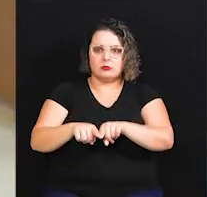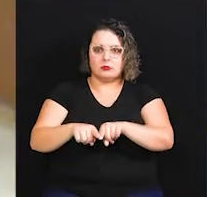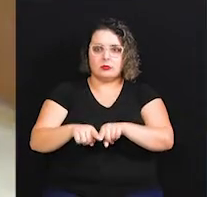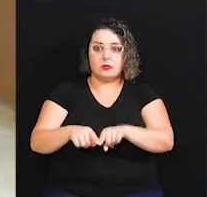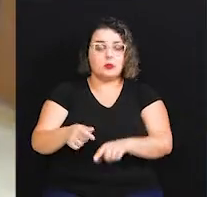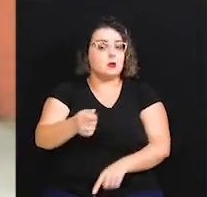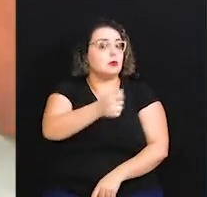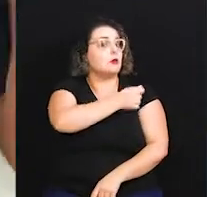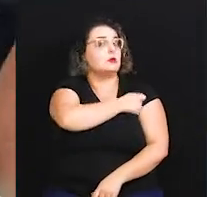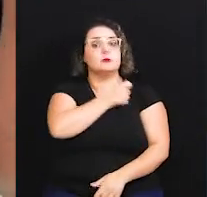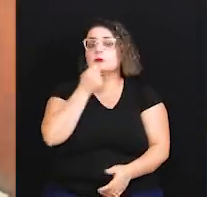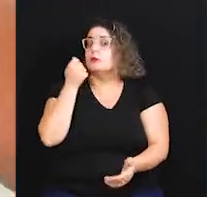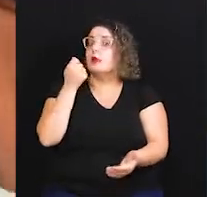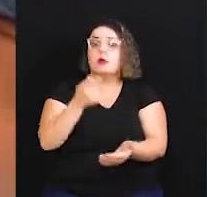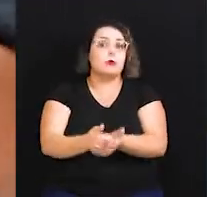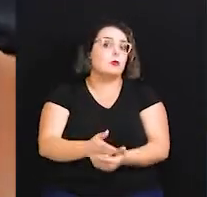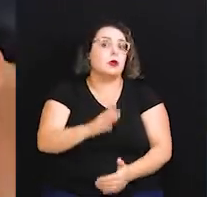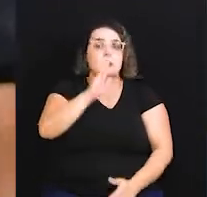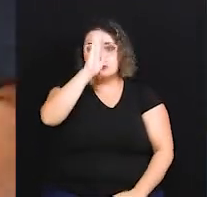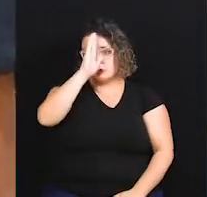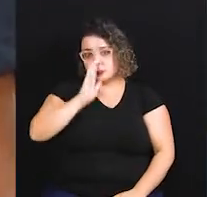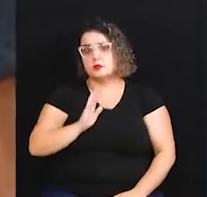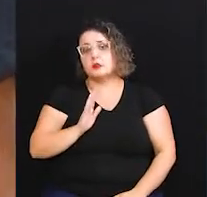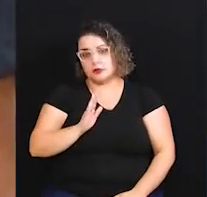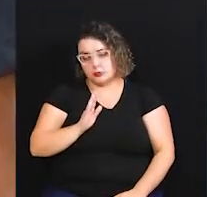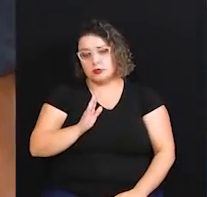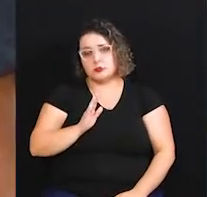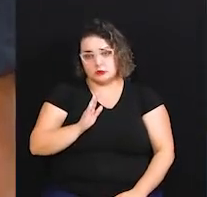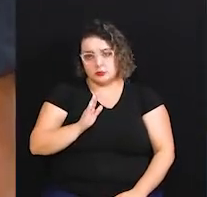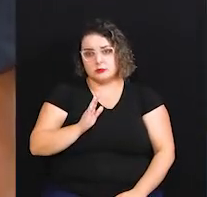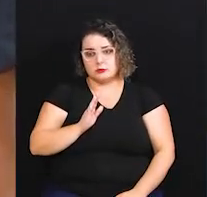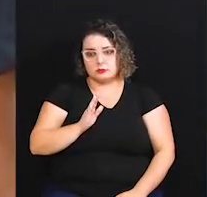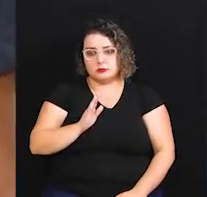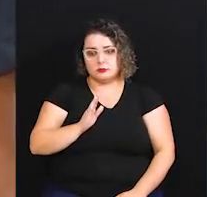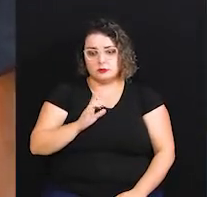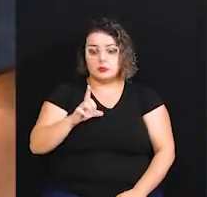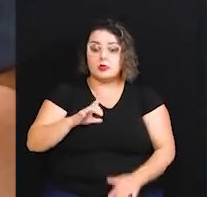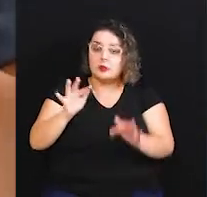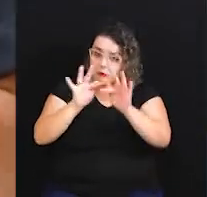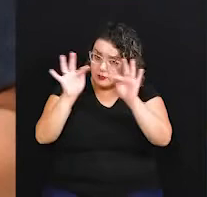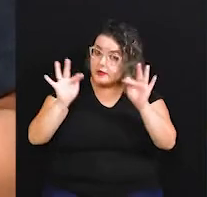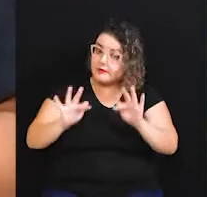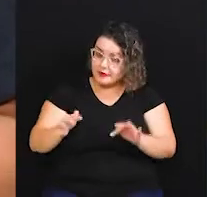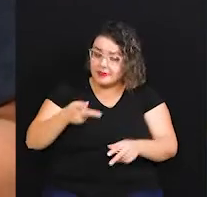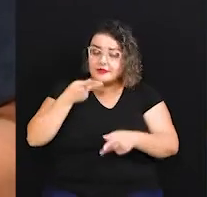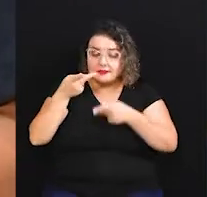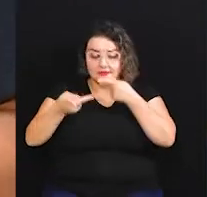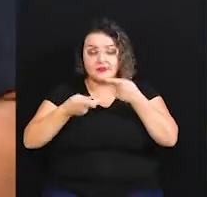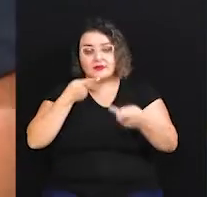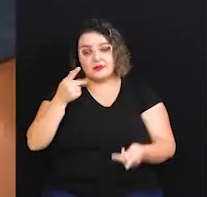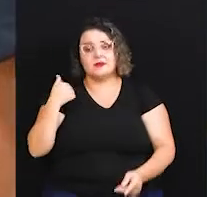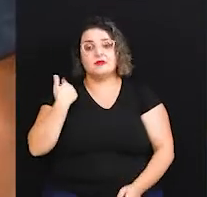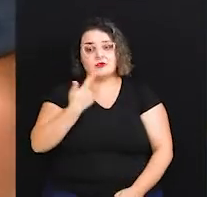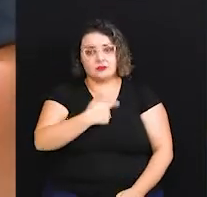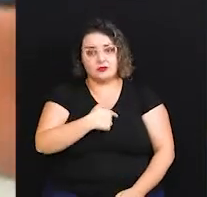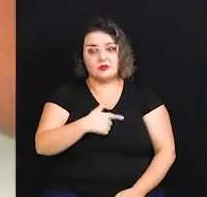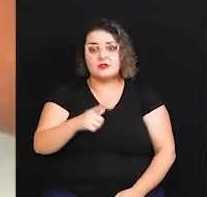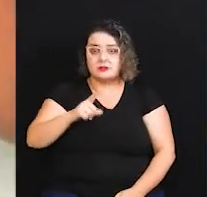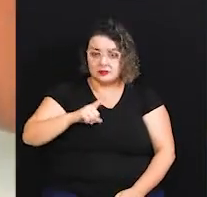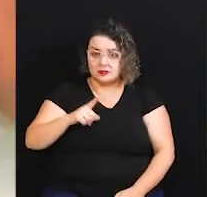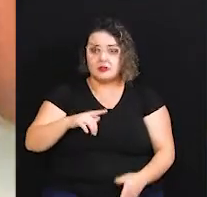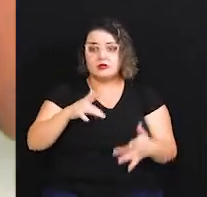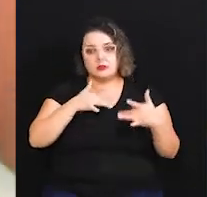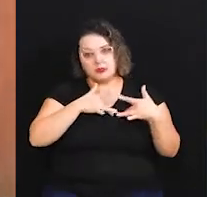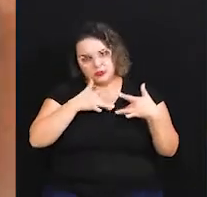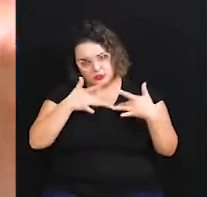os alunos não pagam. Eles têm atividade gratuita. Então, a gente tem uma felicidade de dizer que hoje nós